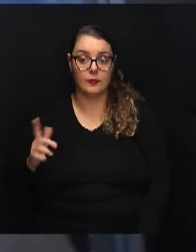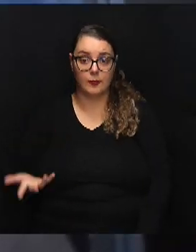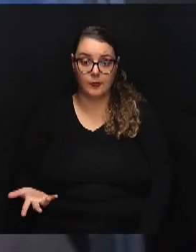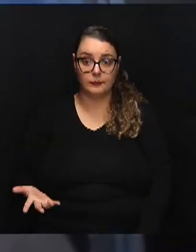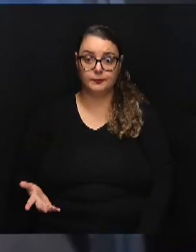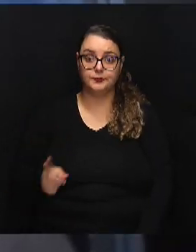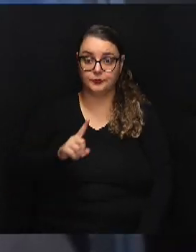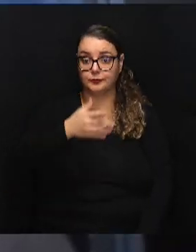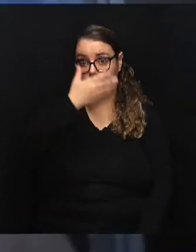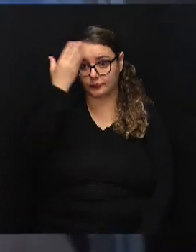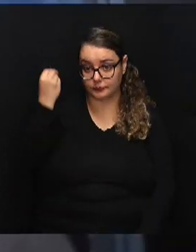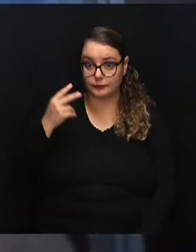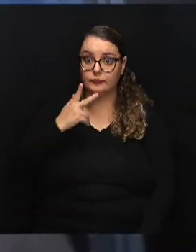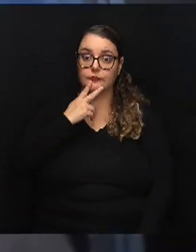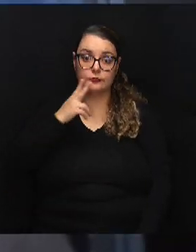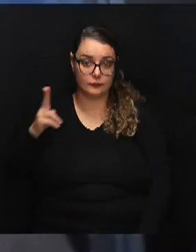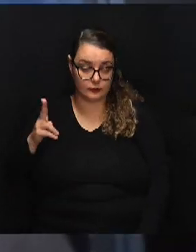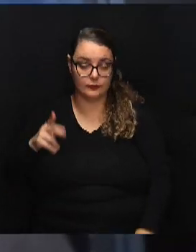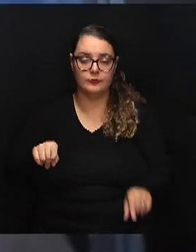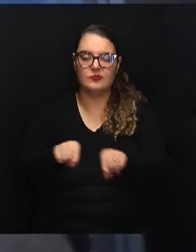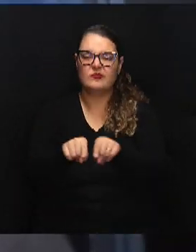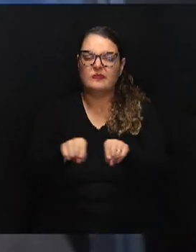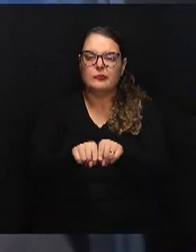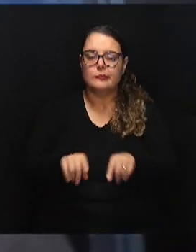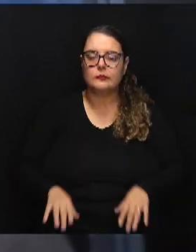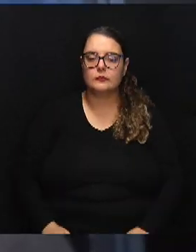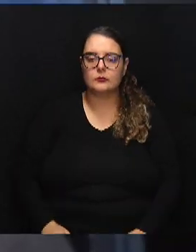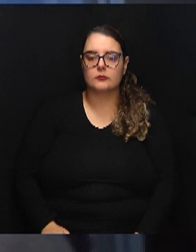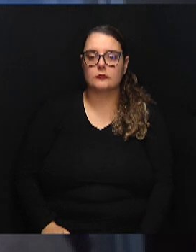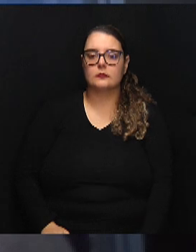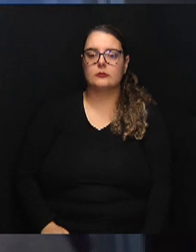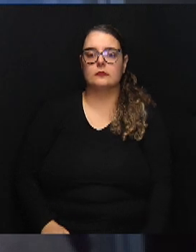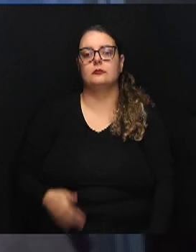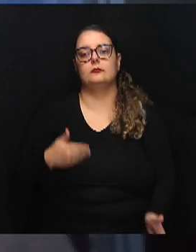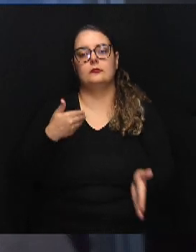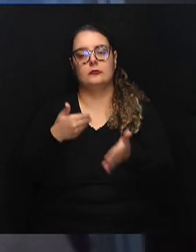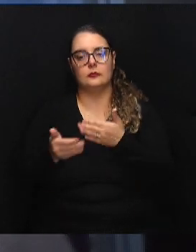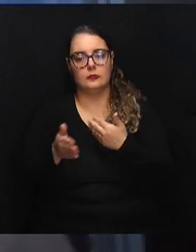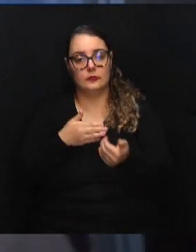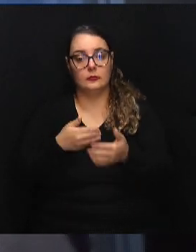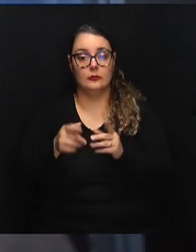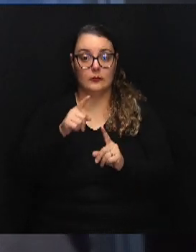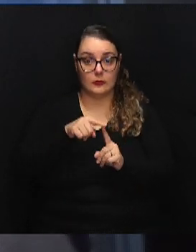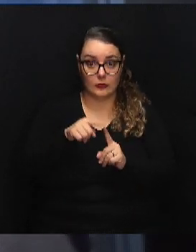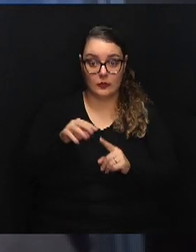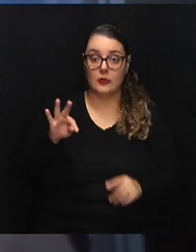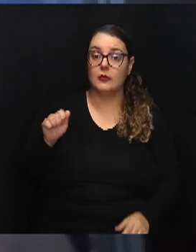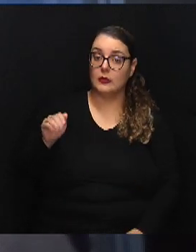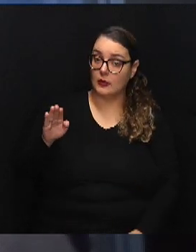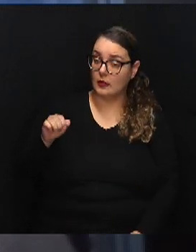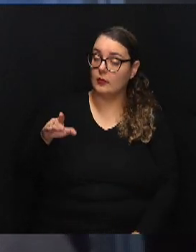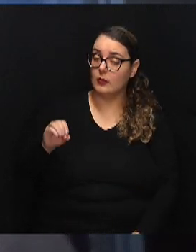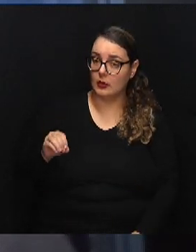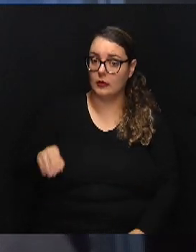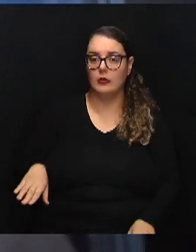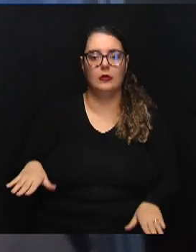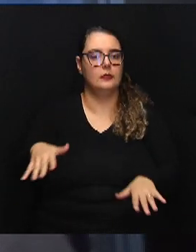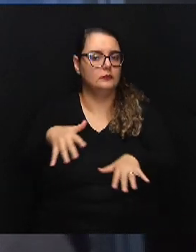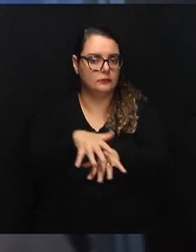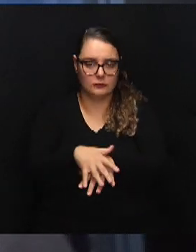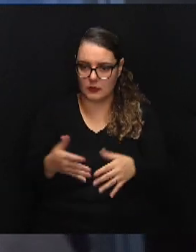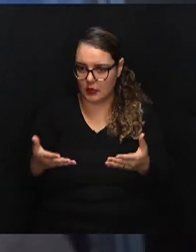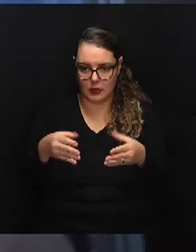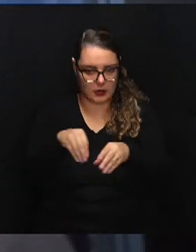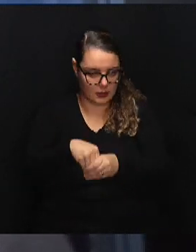não esquecer do tabagismo, que o tabagismo, né, o uso de qualquer tipo de tabaco, incluindo